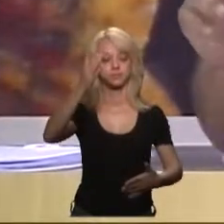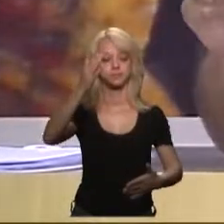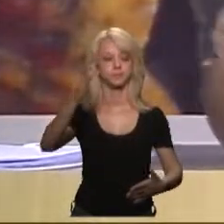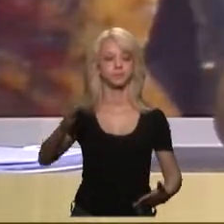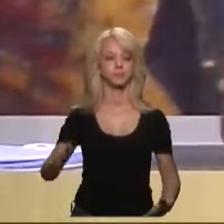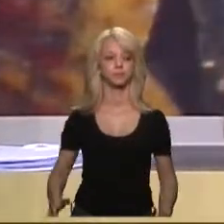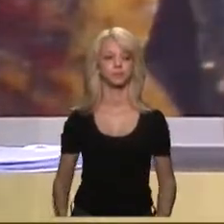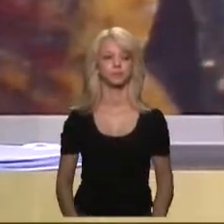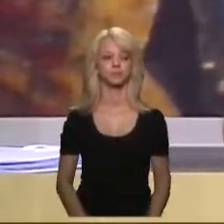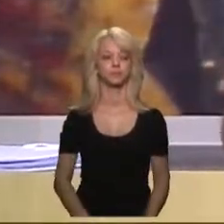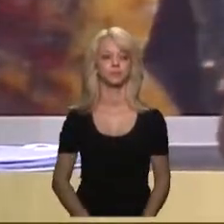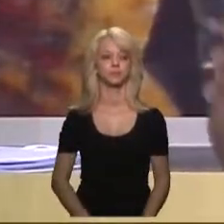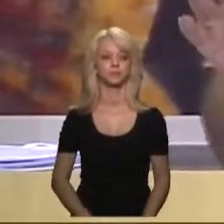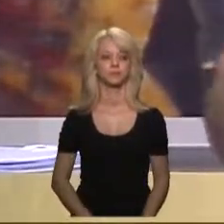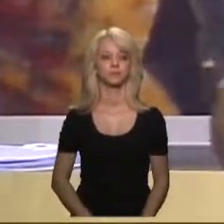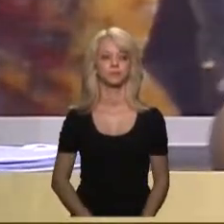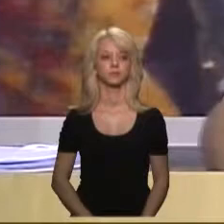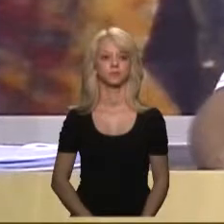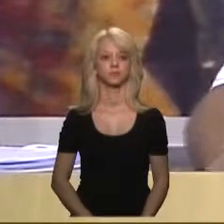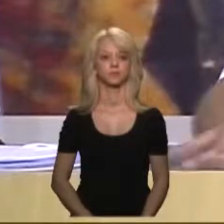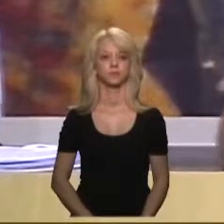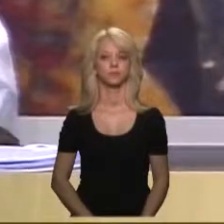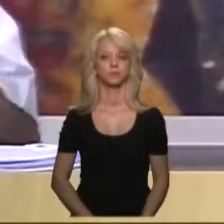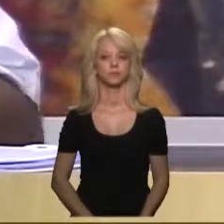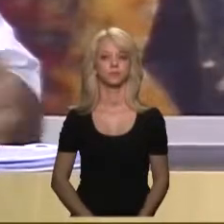Vereador Vidal.